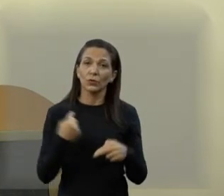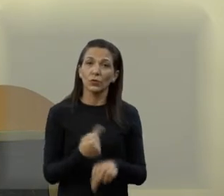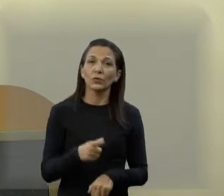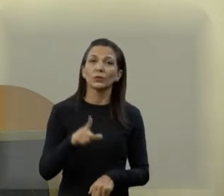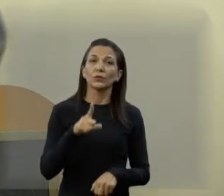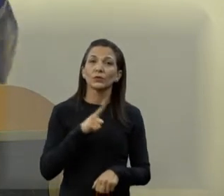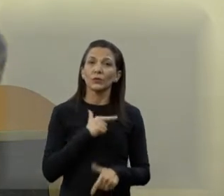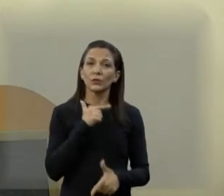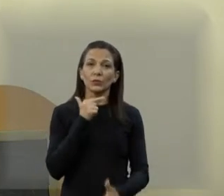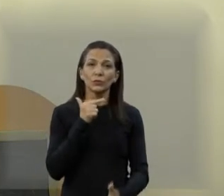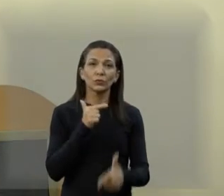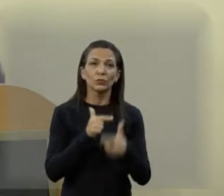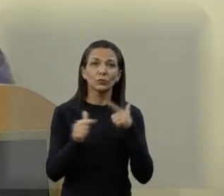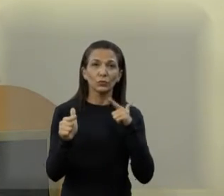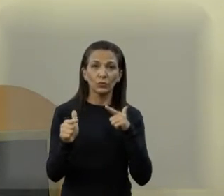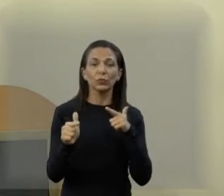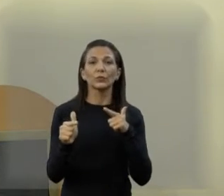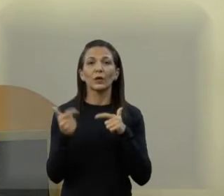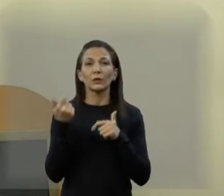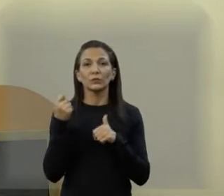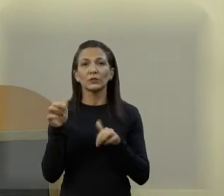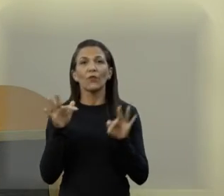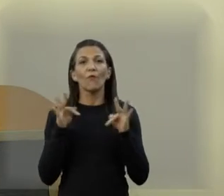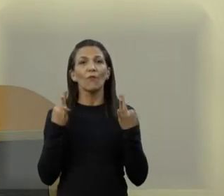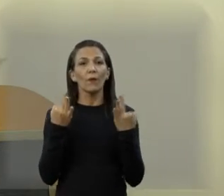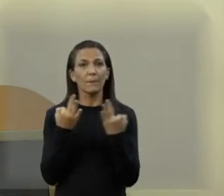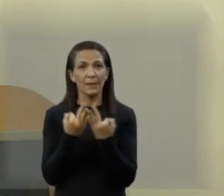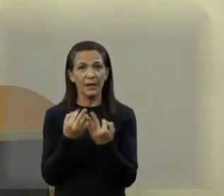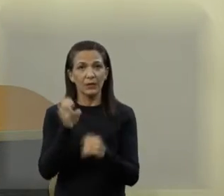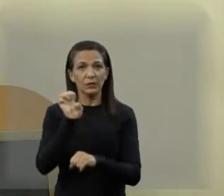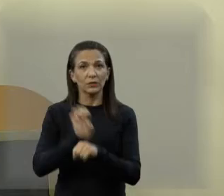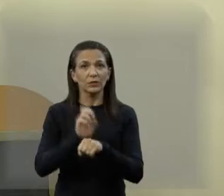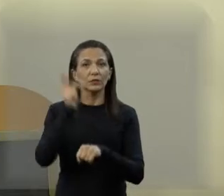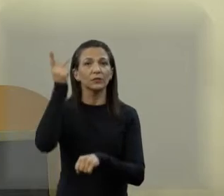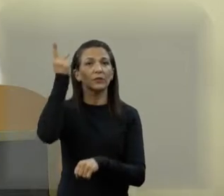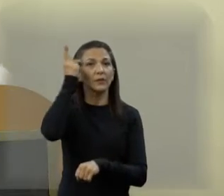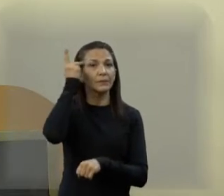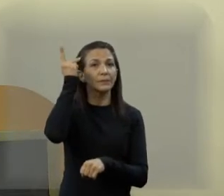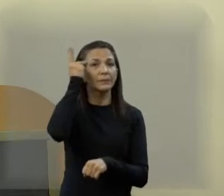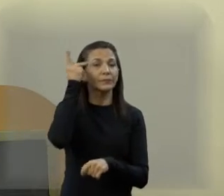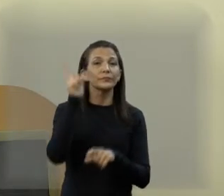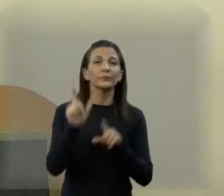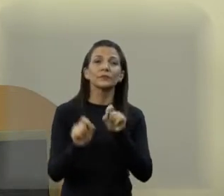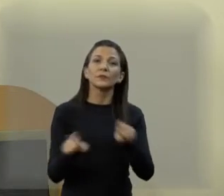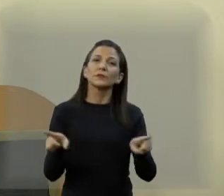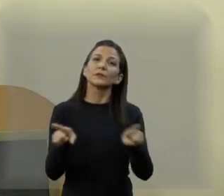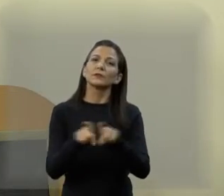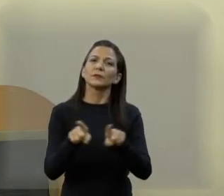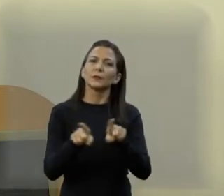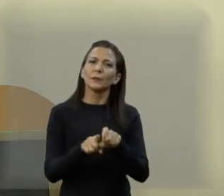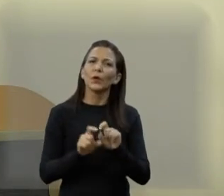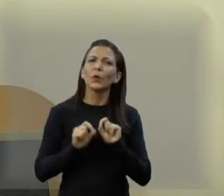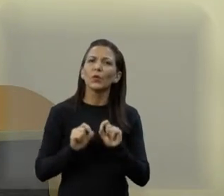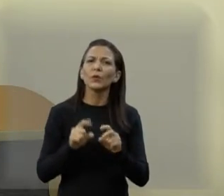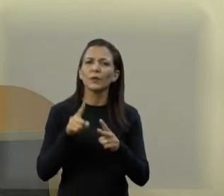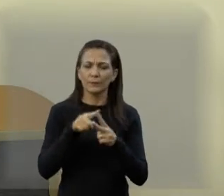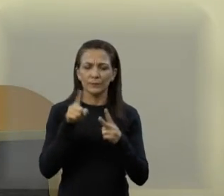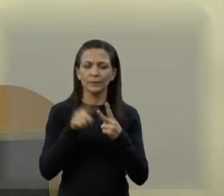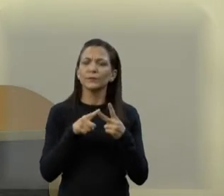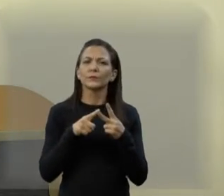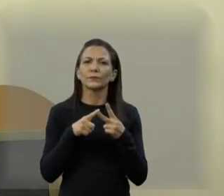em relação à sucessão familiar no Estado de São Paulo e também a questão